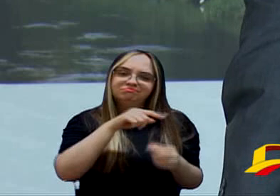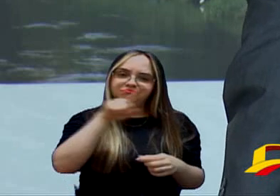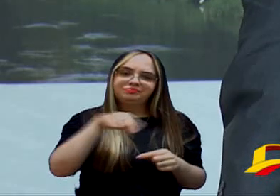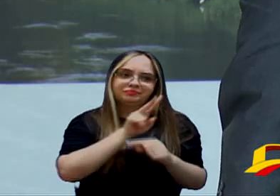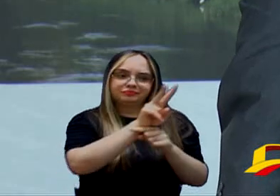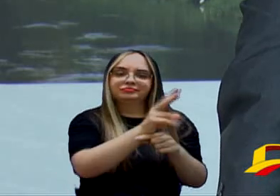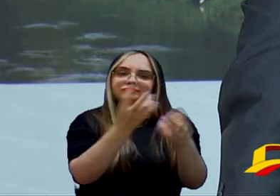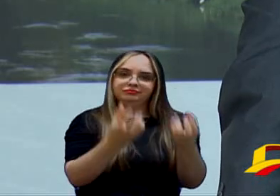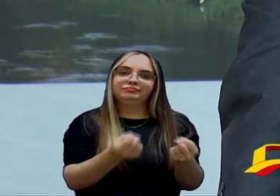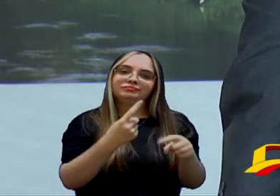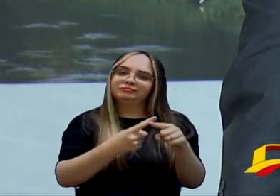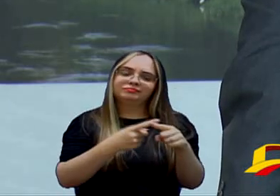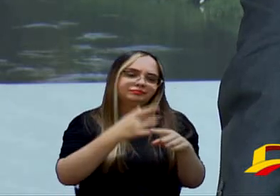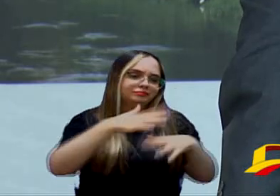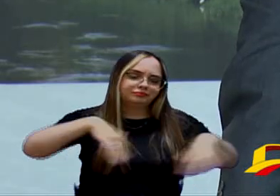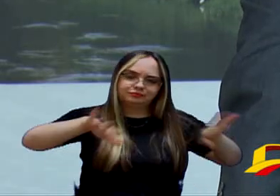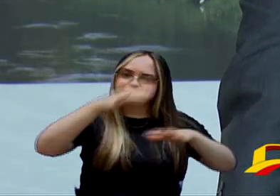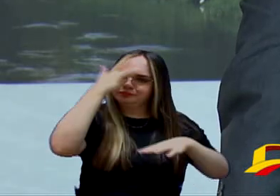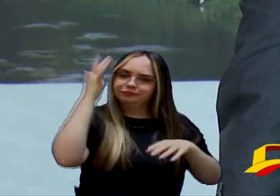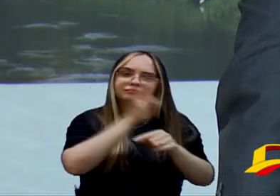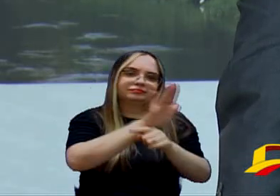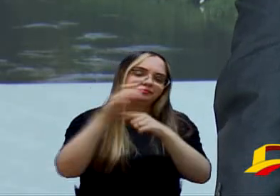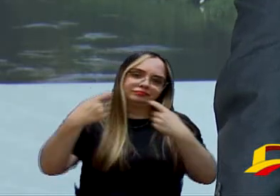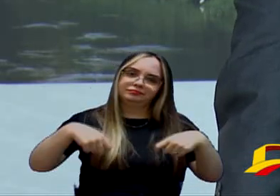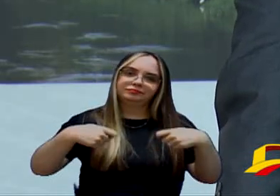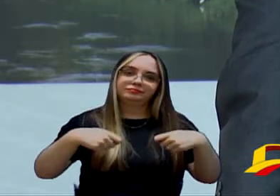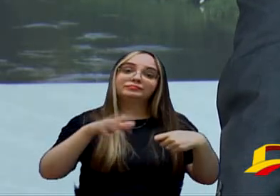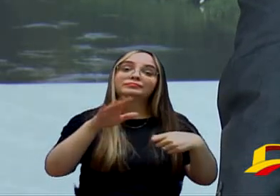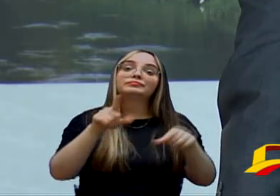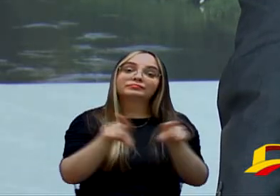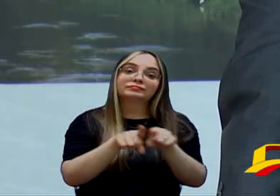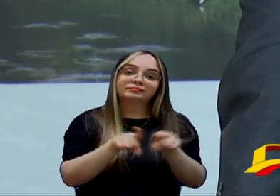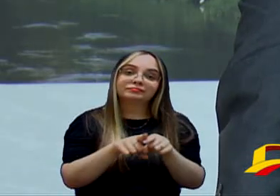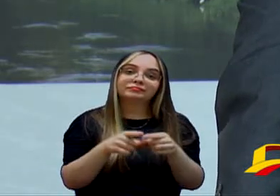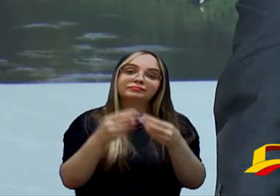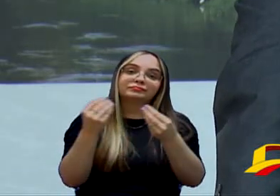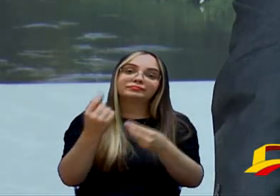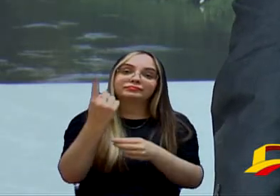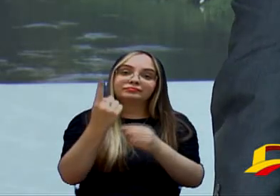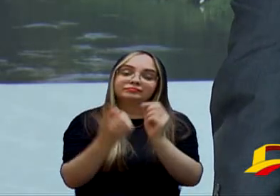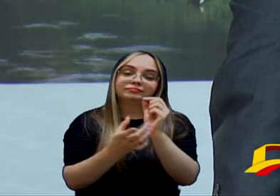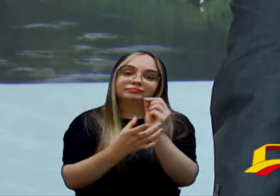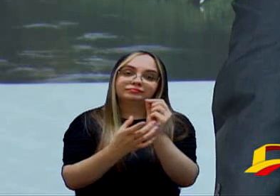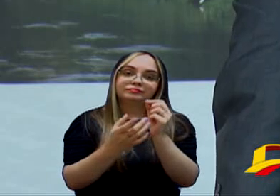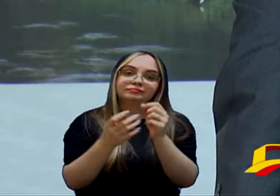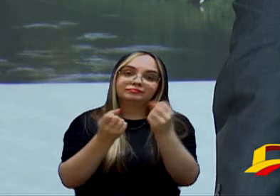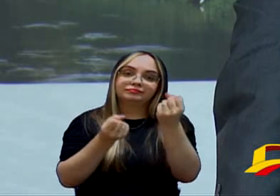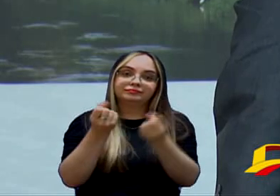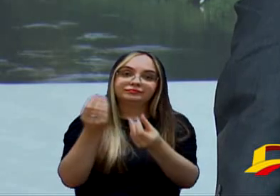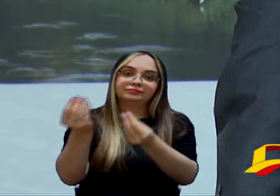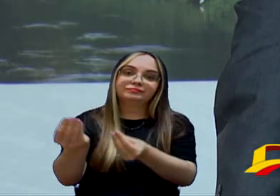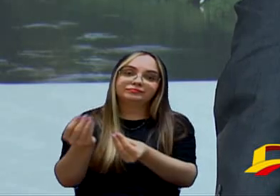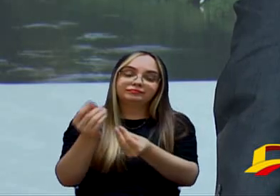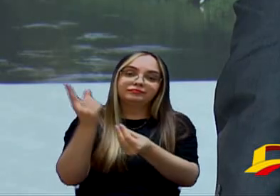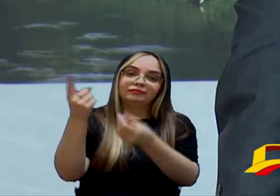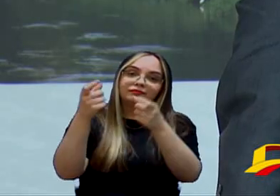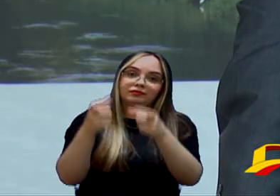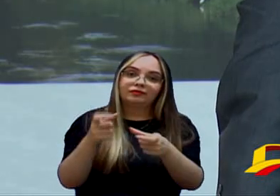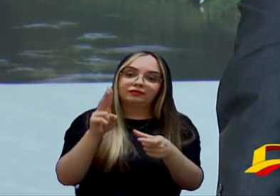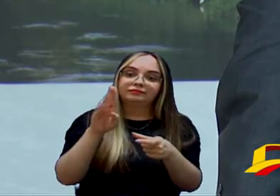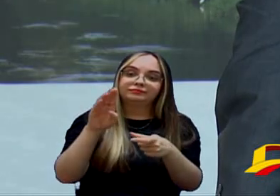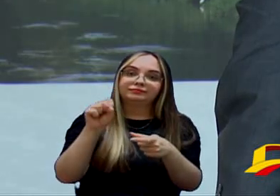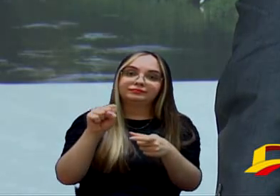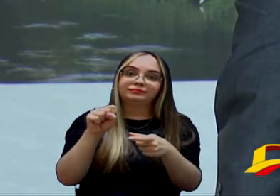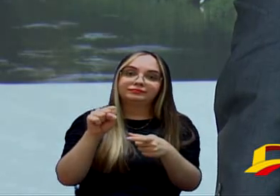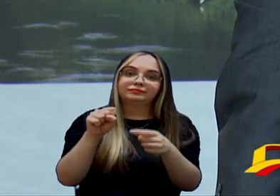agrado e tudo isso aí é da população mesmo só que também destinência um veículo uma Emenda impositiva para a unidade de saúde